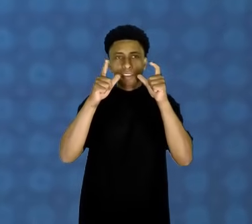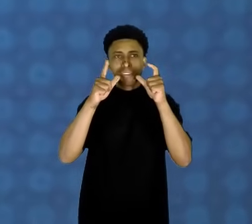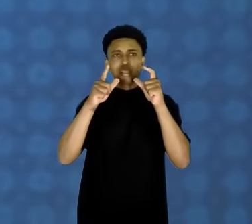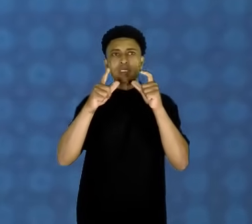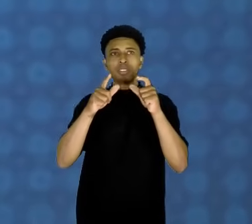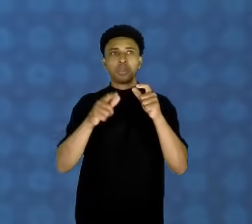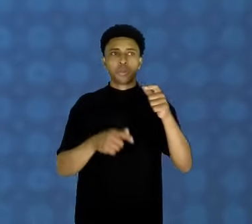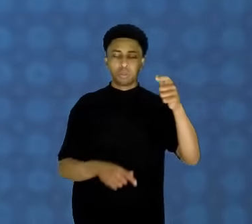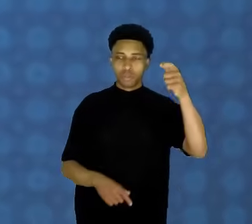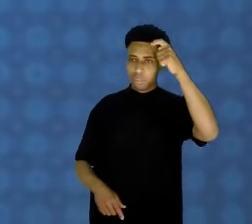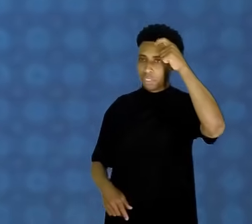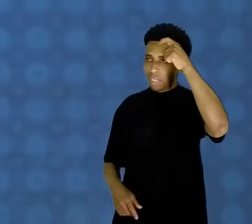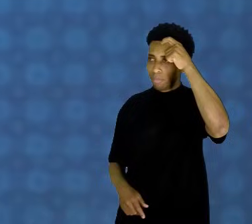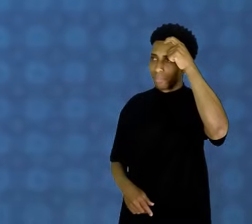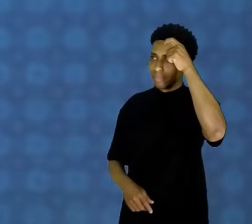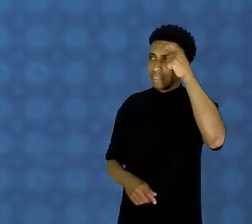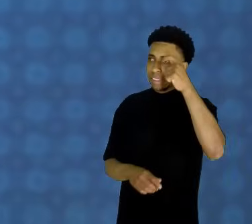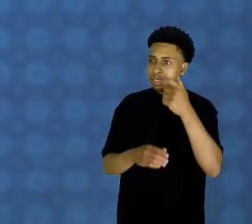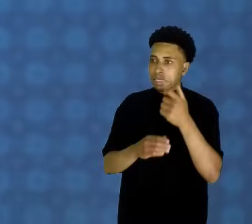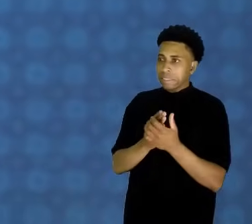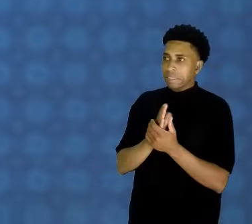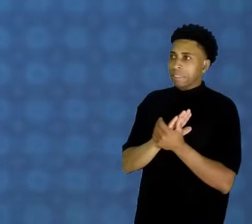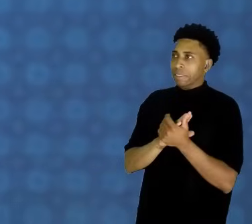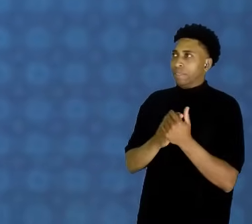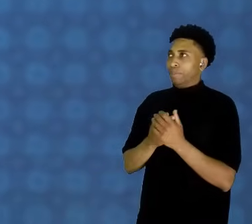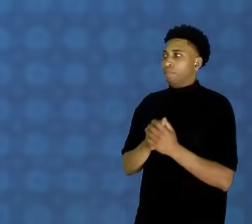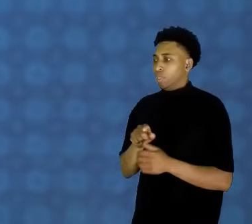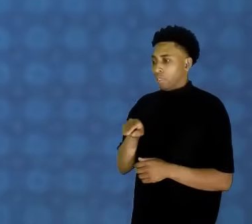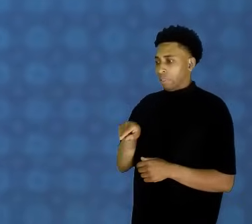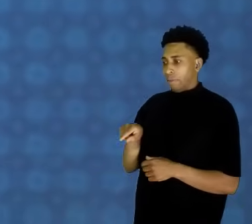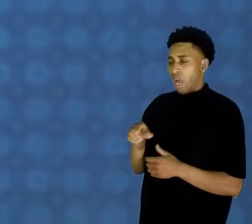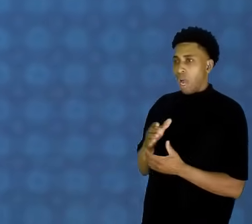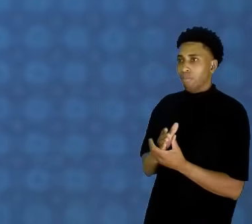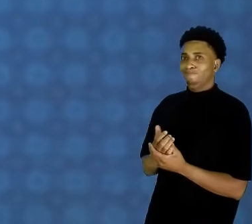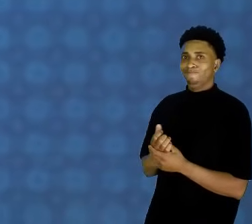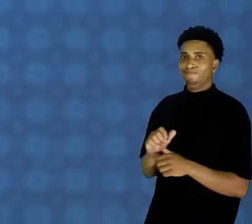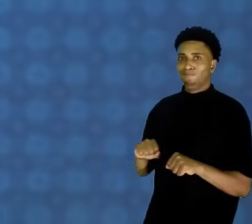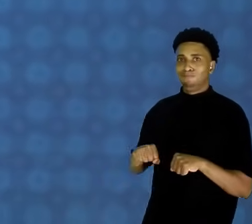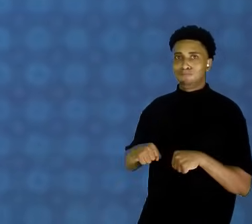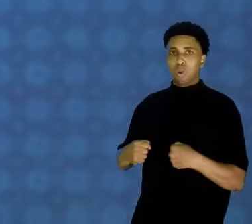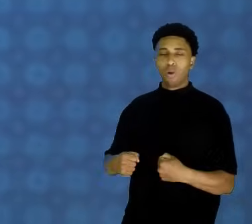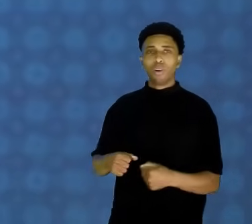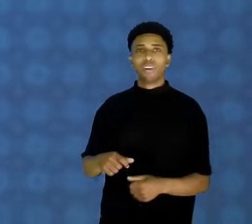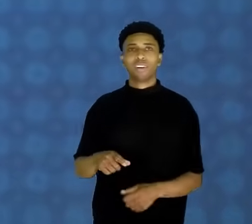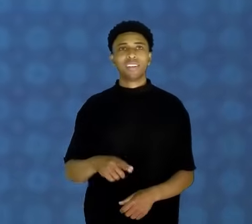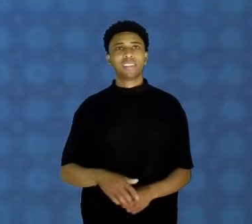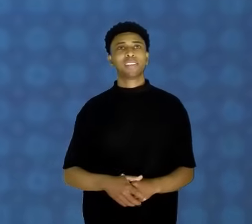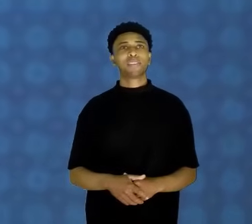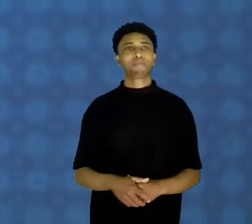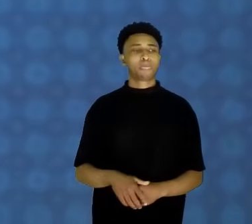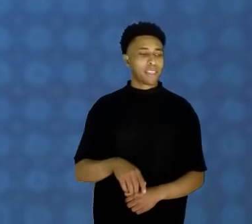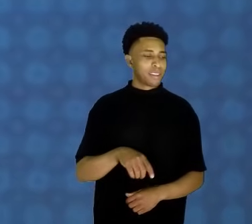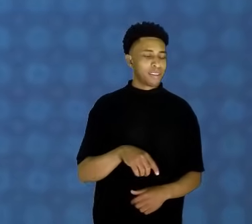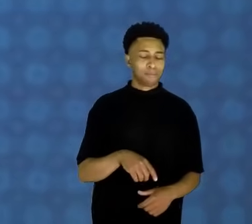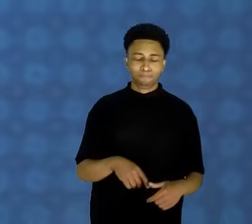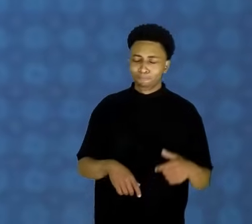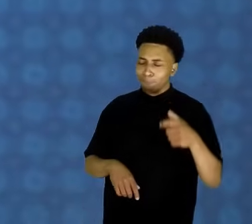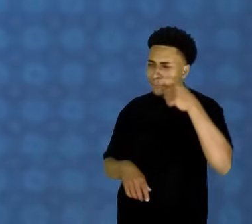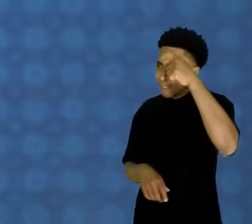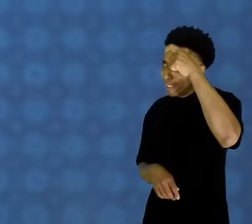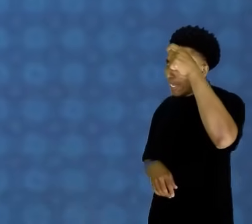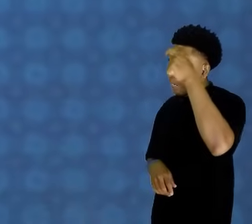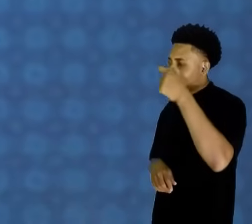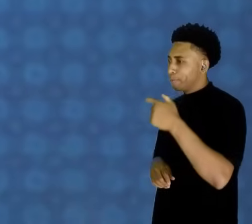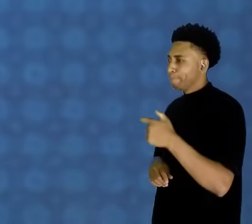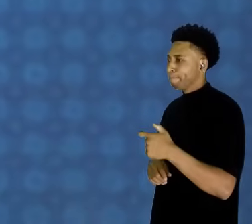dia que o miserável levantou da cama. Fizemos tudo que podíamos ontem e ele ainda está vivo. Irritantemente,